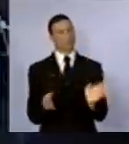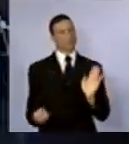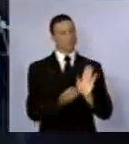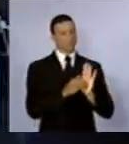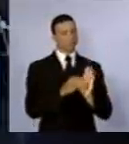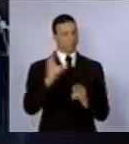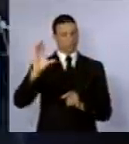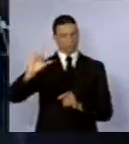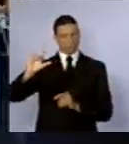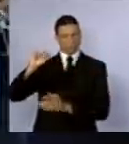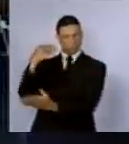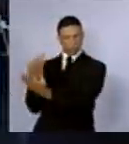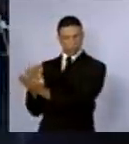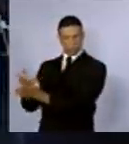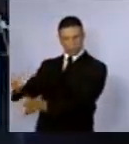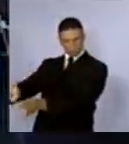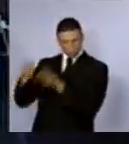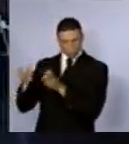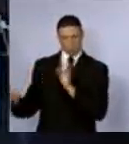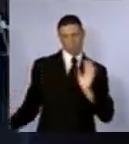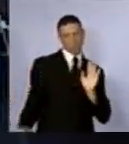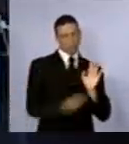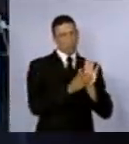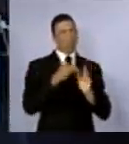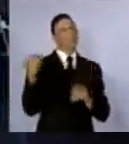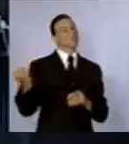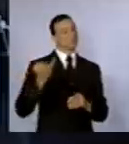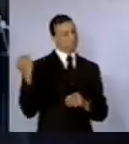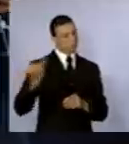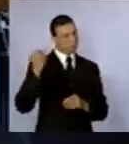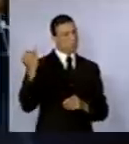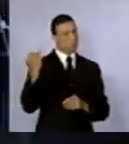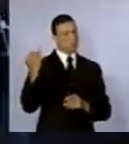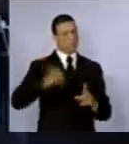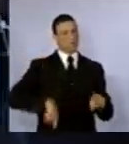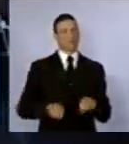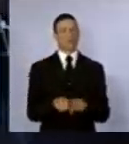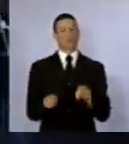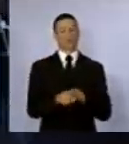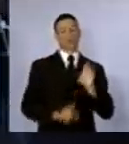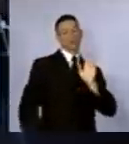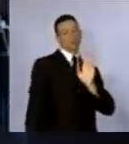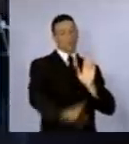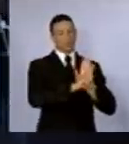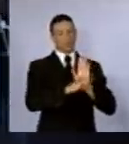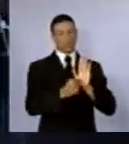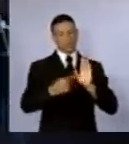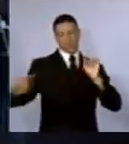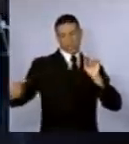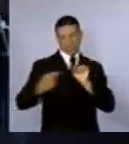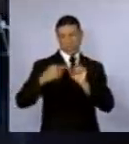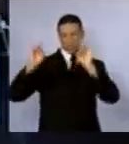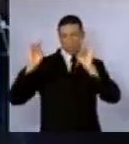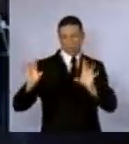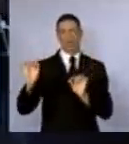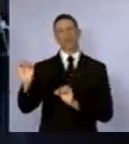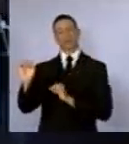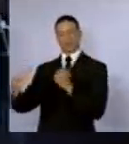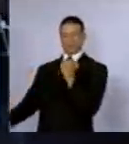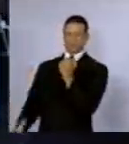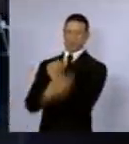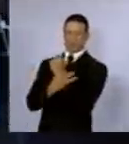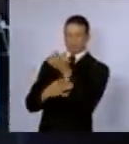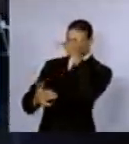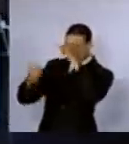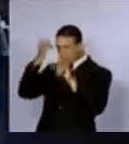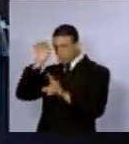com base científica, e isso é uma questão muito importante, né? Ela atende também as questões de precaução, que a própria sociedade cobra de